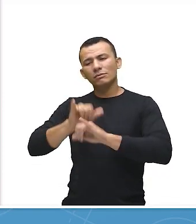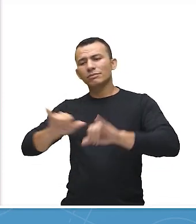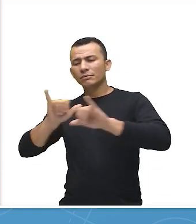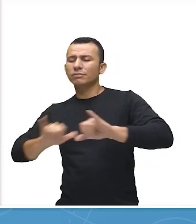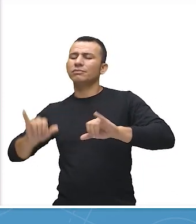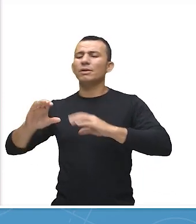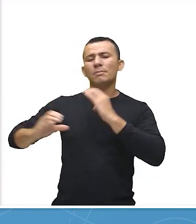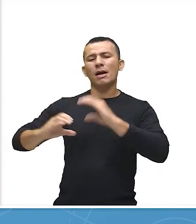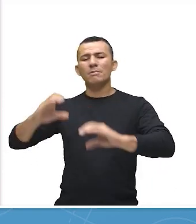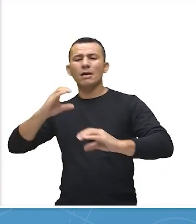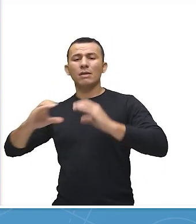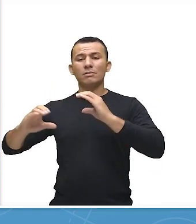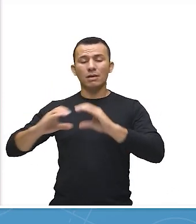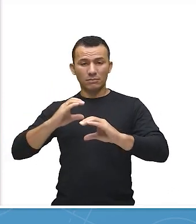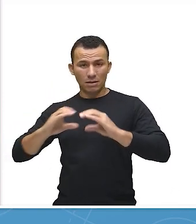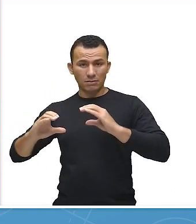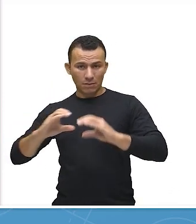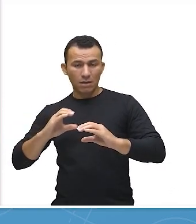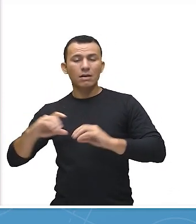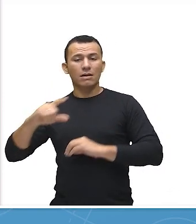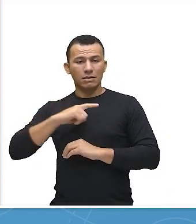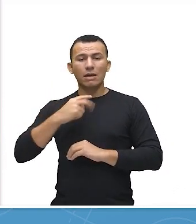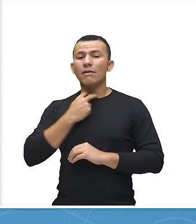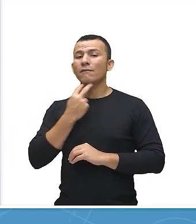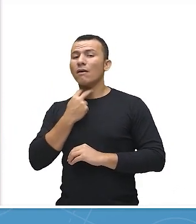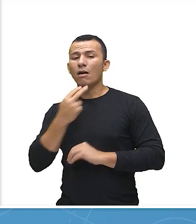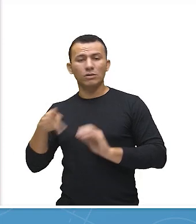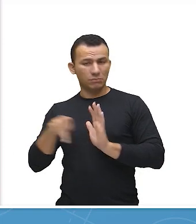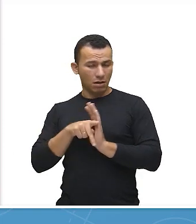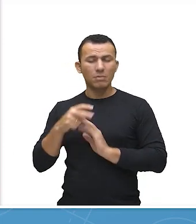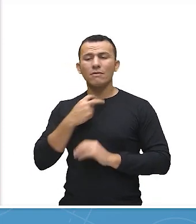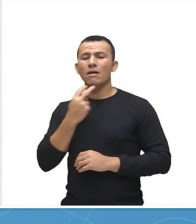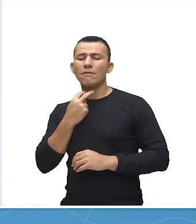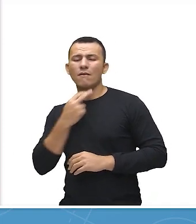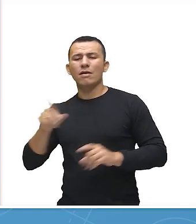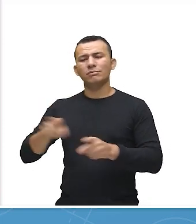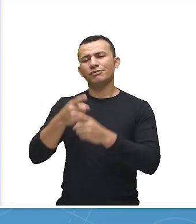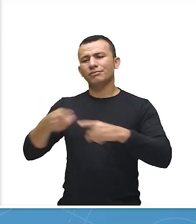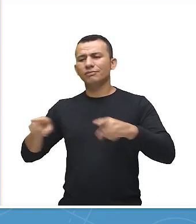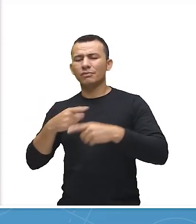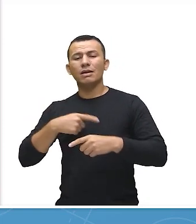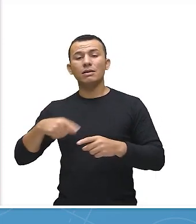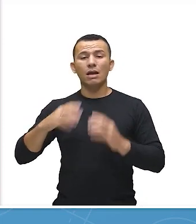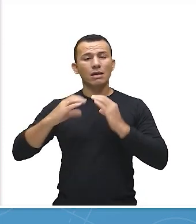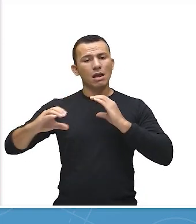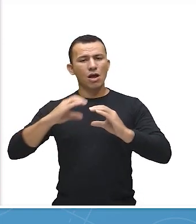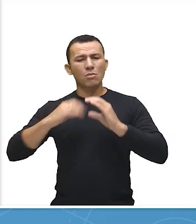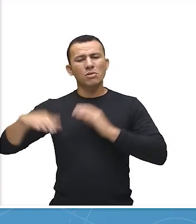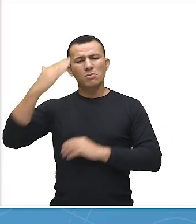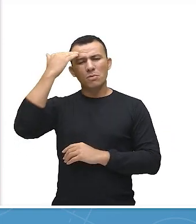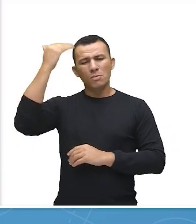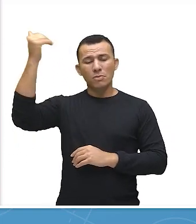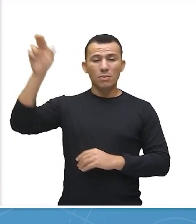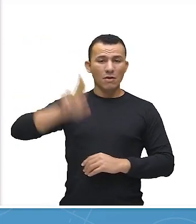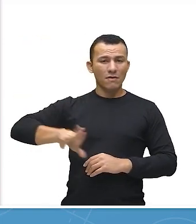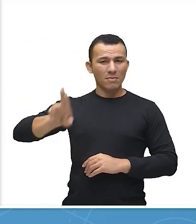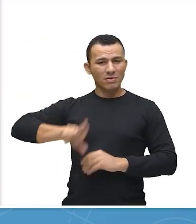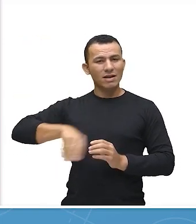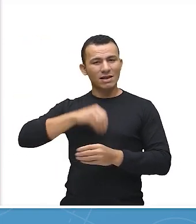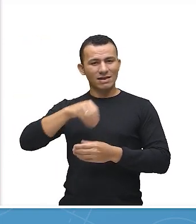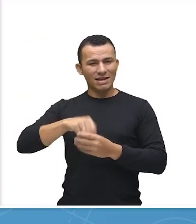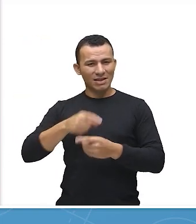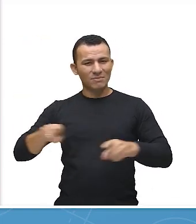canto gregoriano, a gente falou que na Idade Média, né, esse tipo de canto ele era muito utilizado.